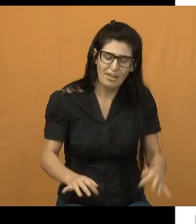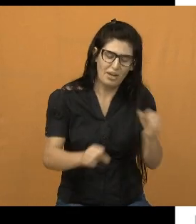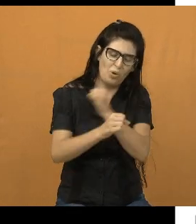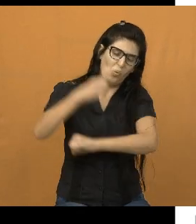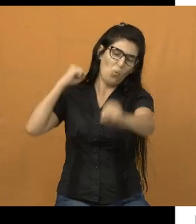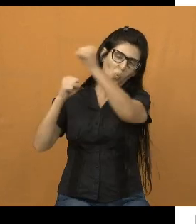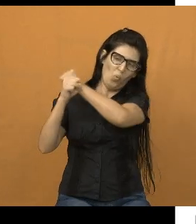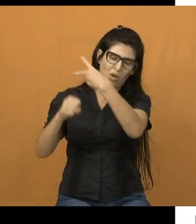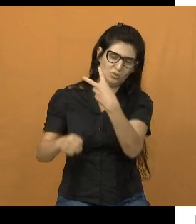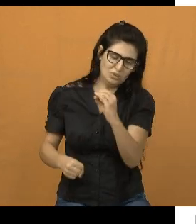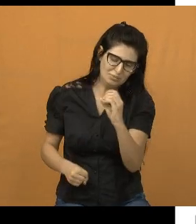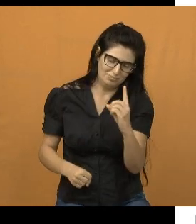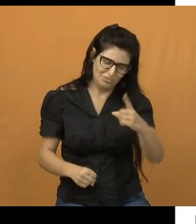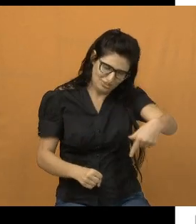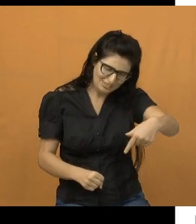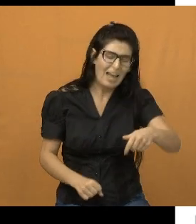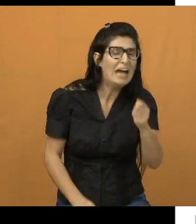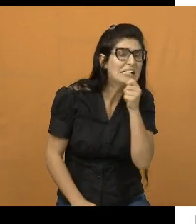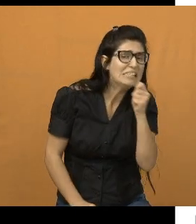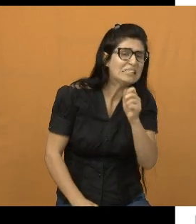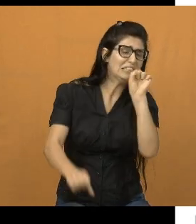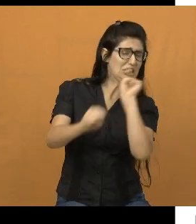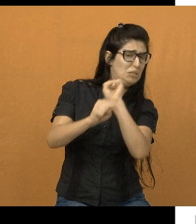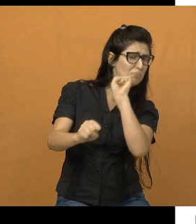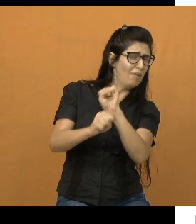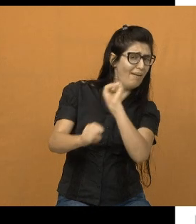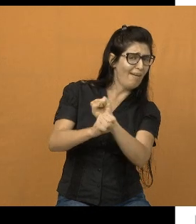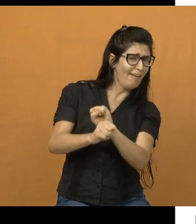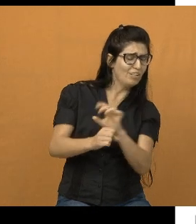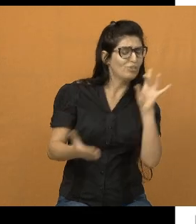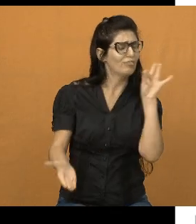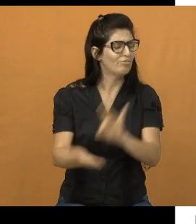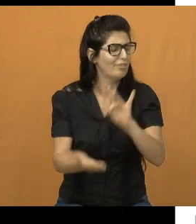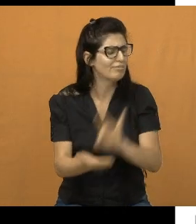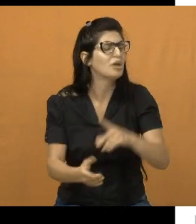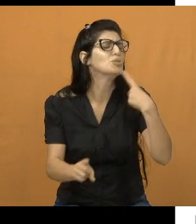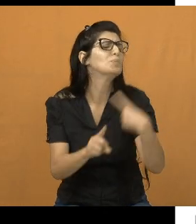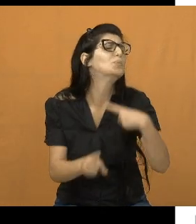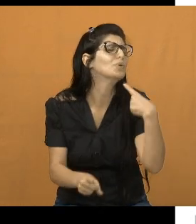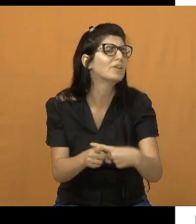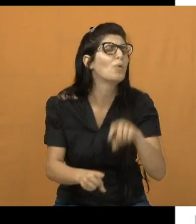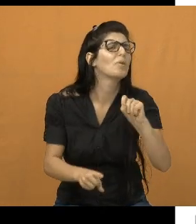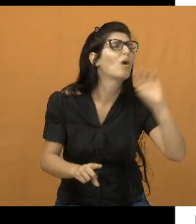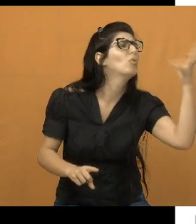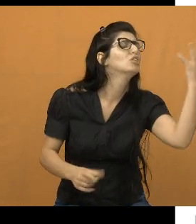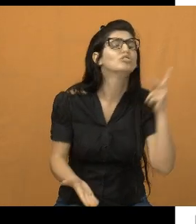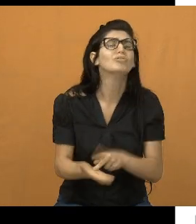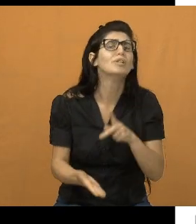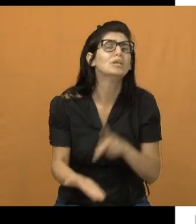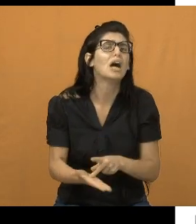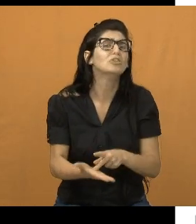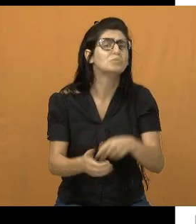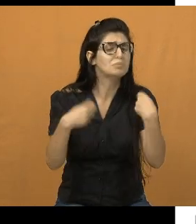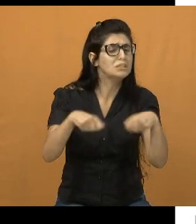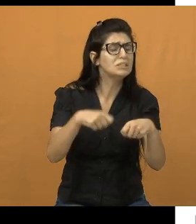de 2017 ainda aguardando os resultados laboratoriais.